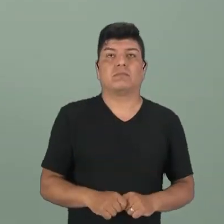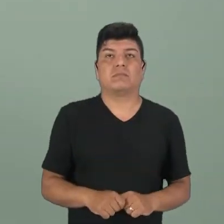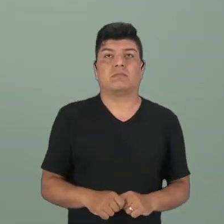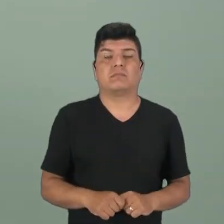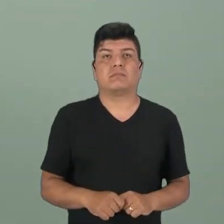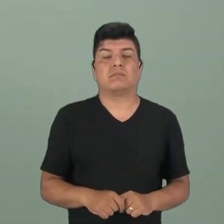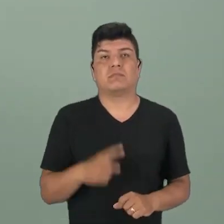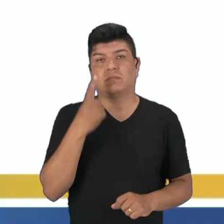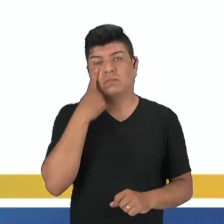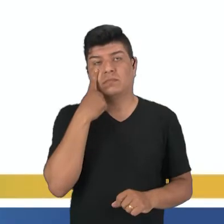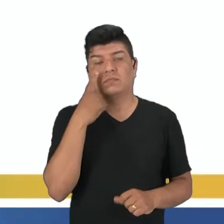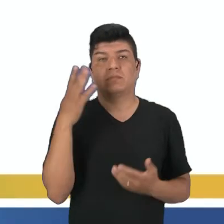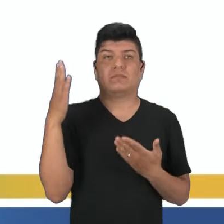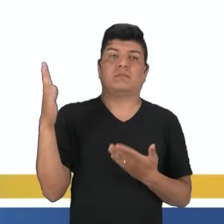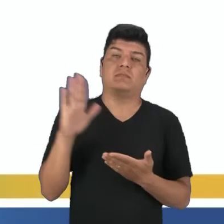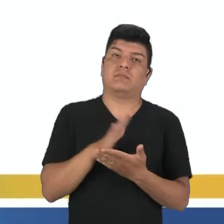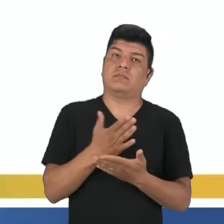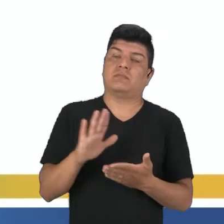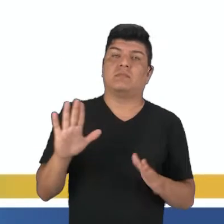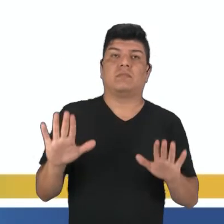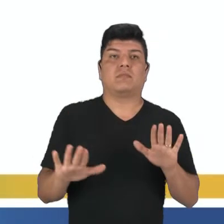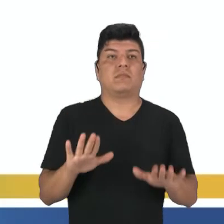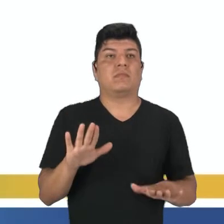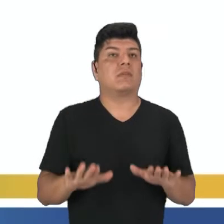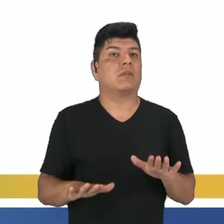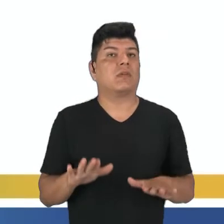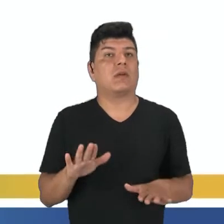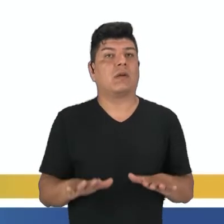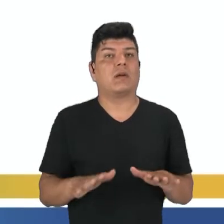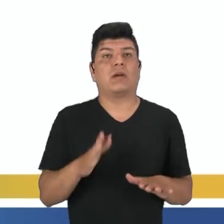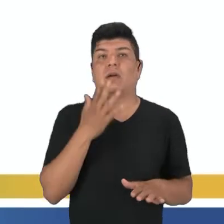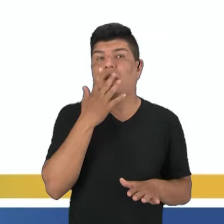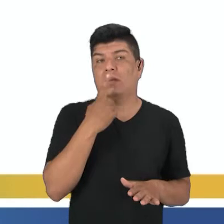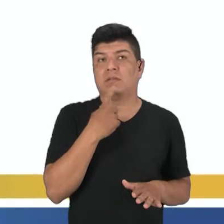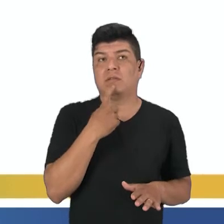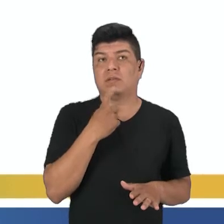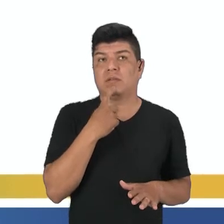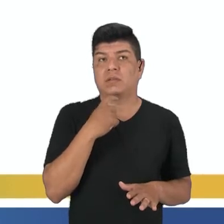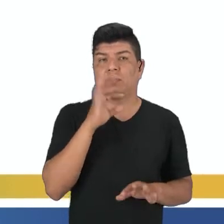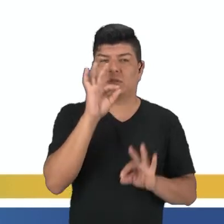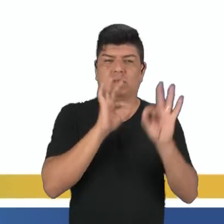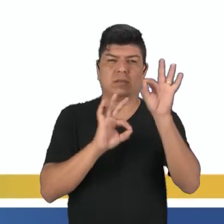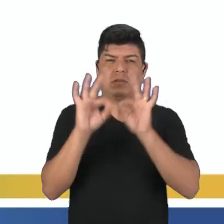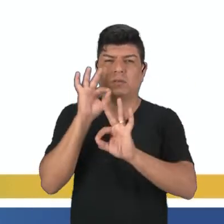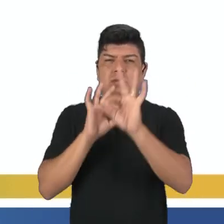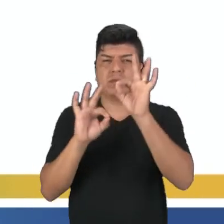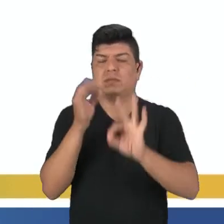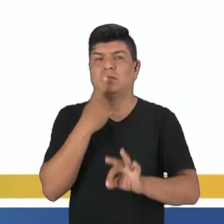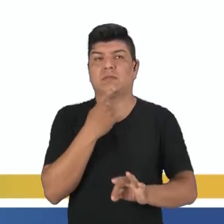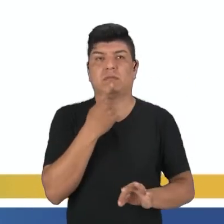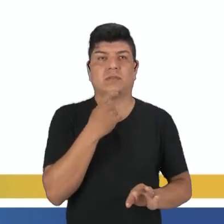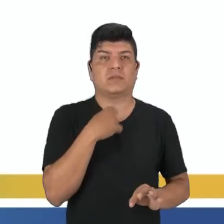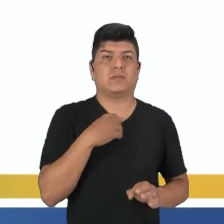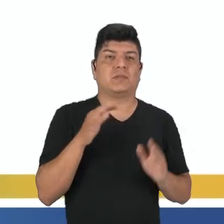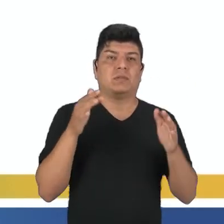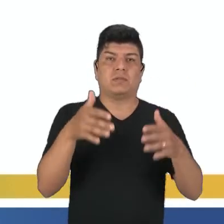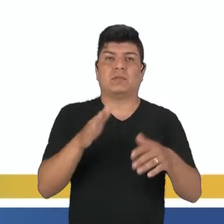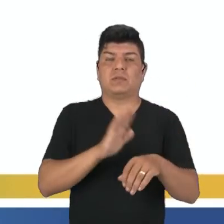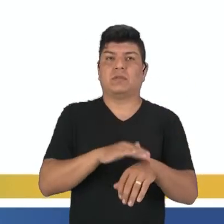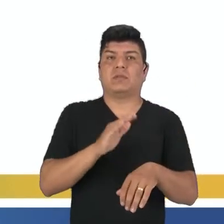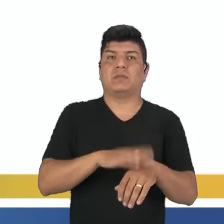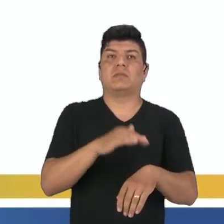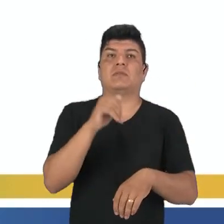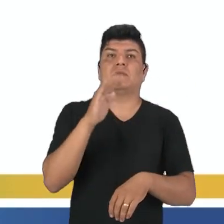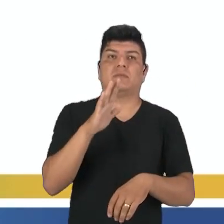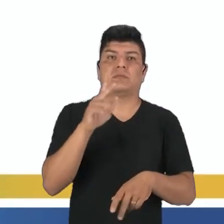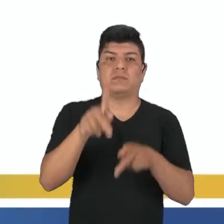Aí a gente vê aí mais ou menos, né, nessa parte vermelha, dessas bolinhas vermelhas, são onde se concentra a maioria,